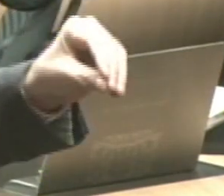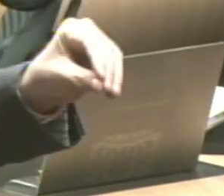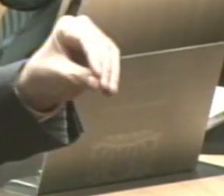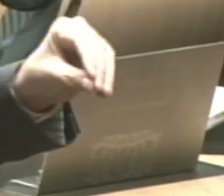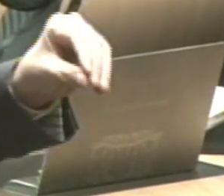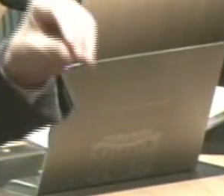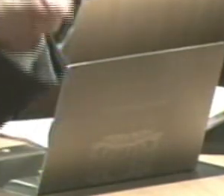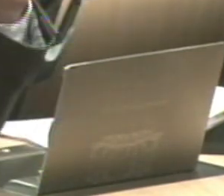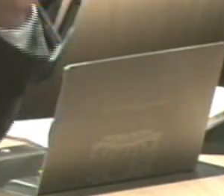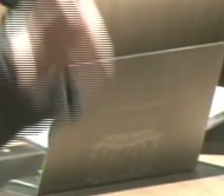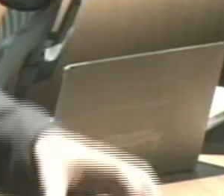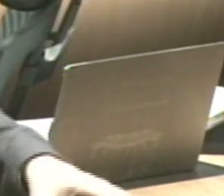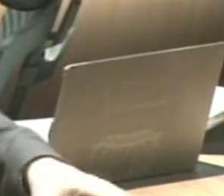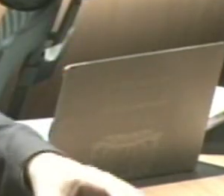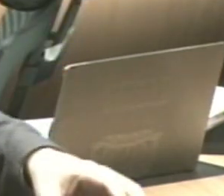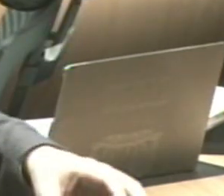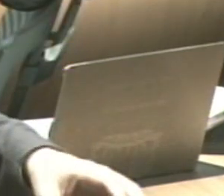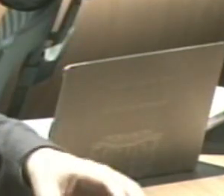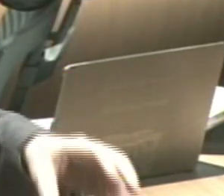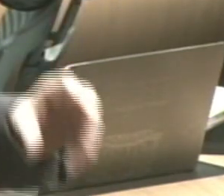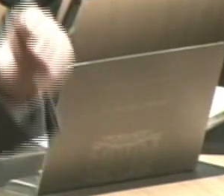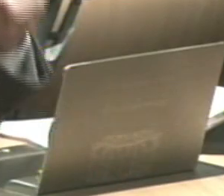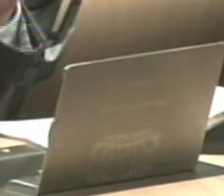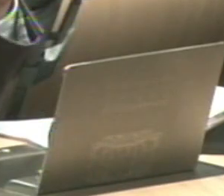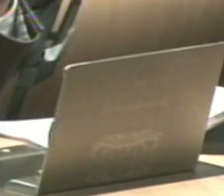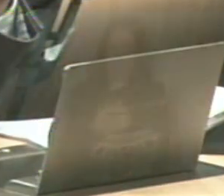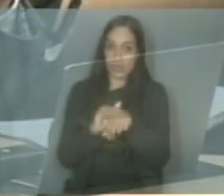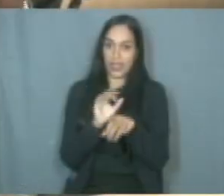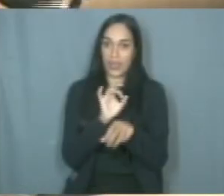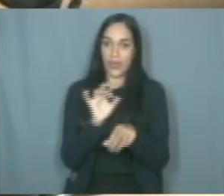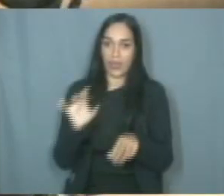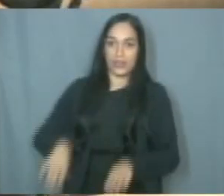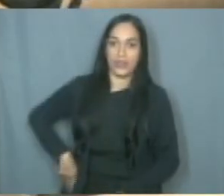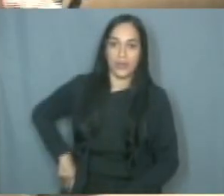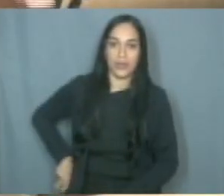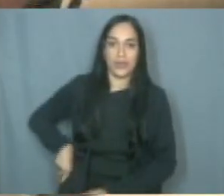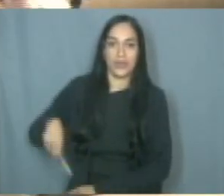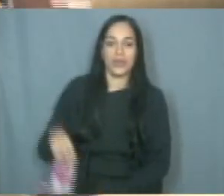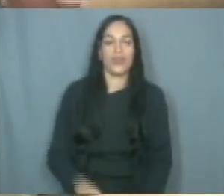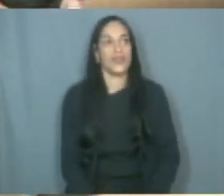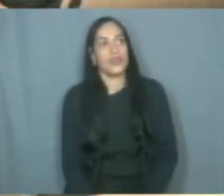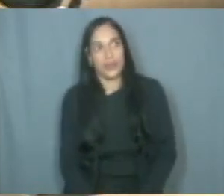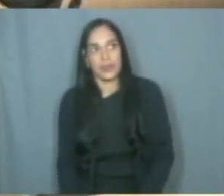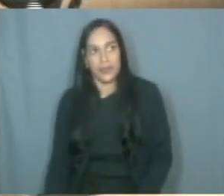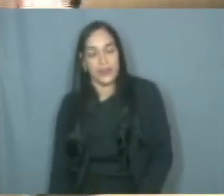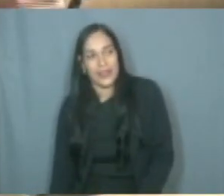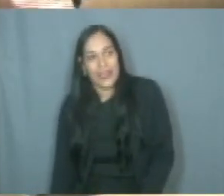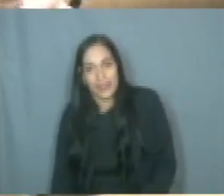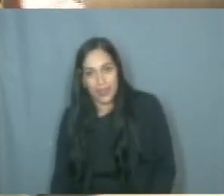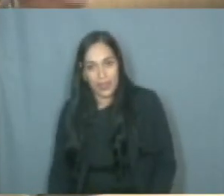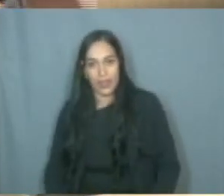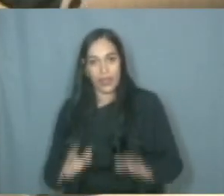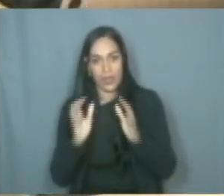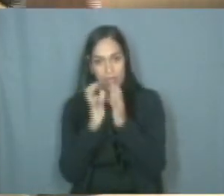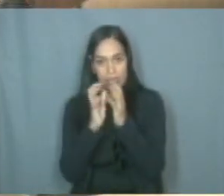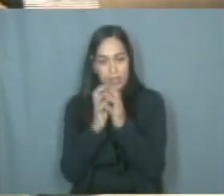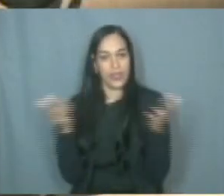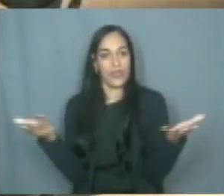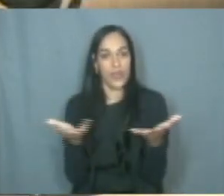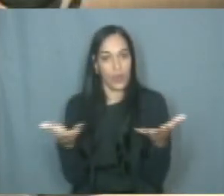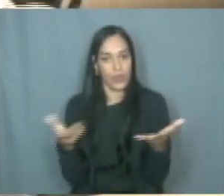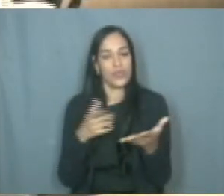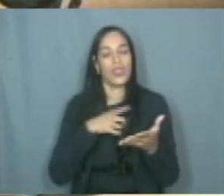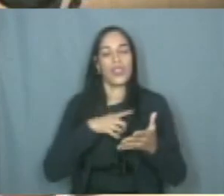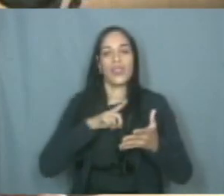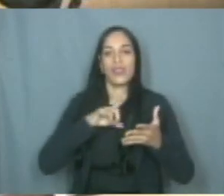da cidade. Conversei pessoalmente com eles. E sim, o Recife hoje tem uma